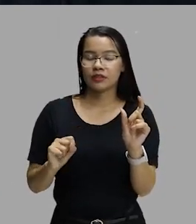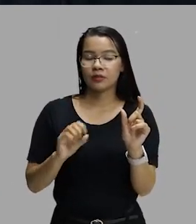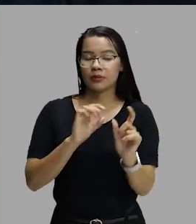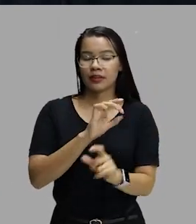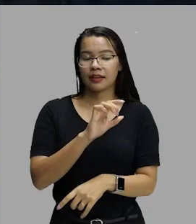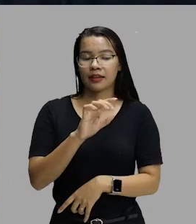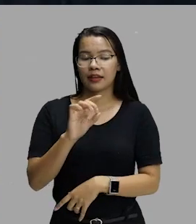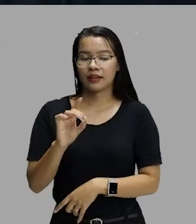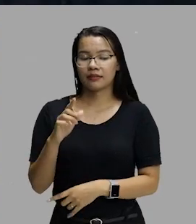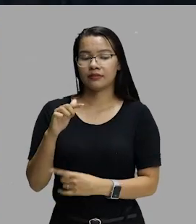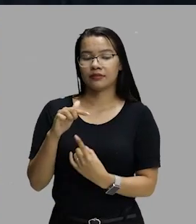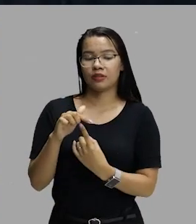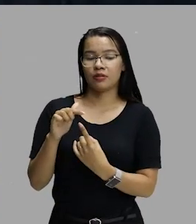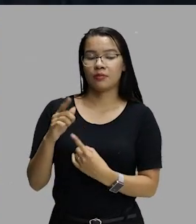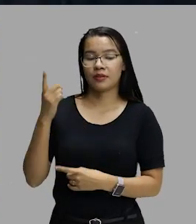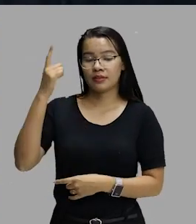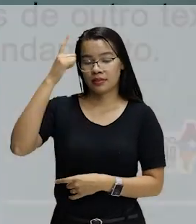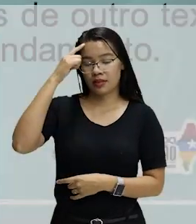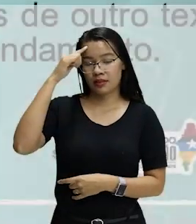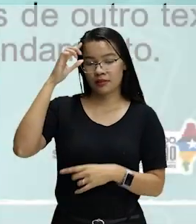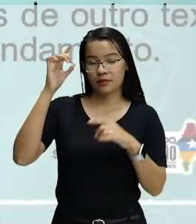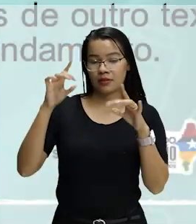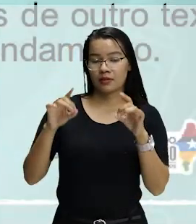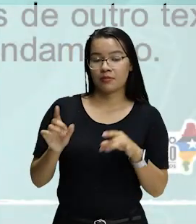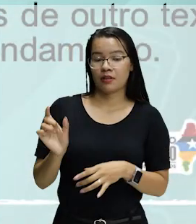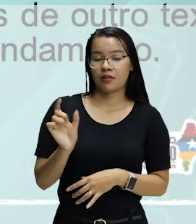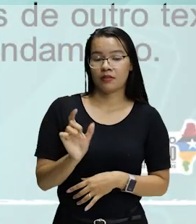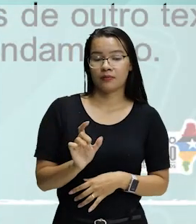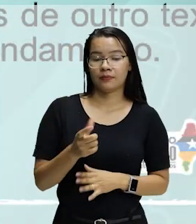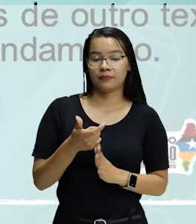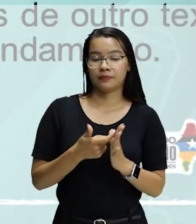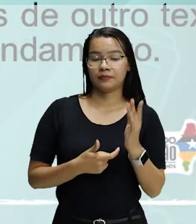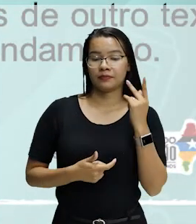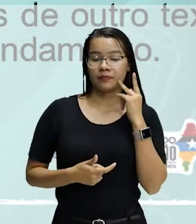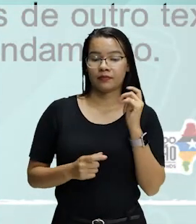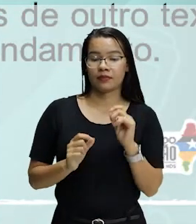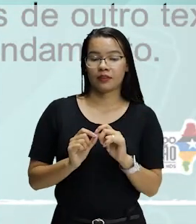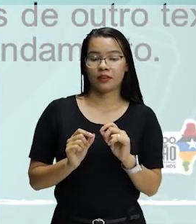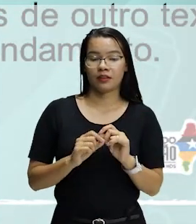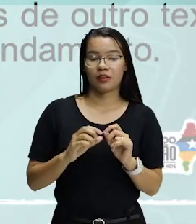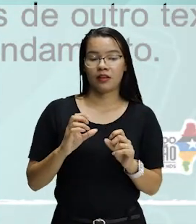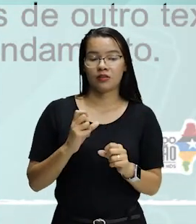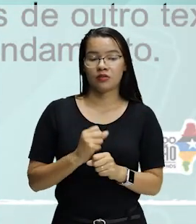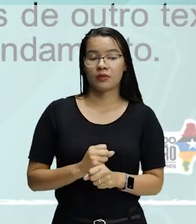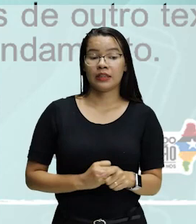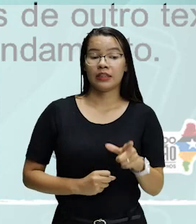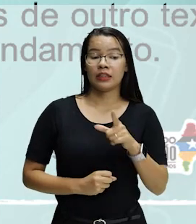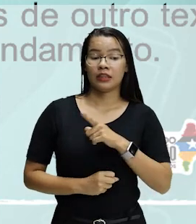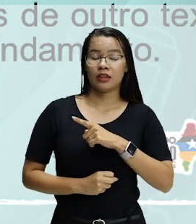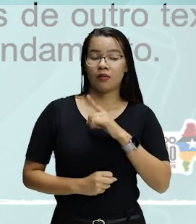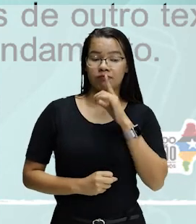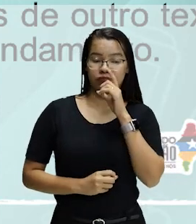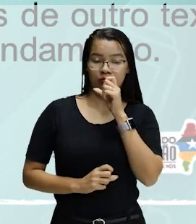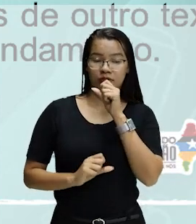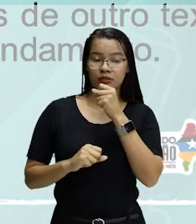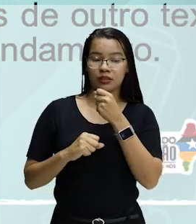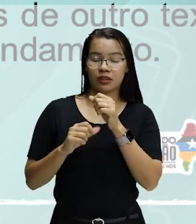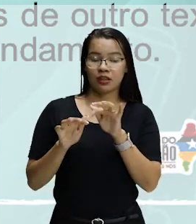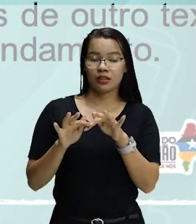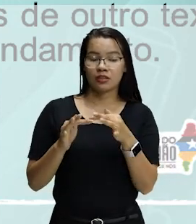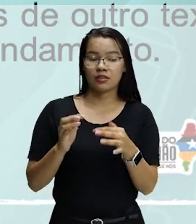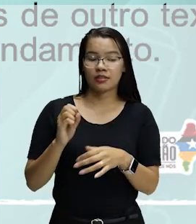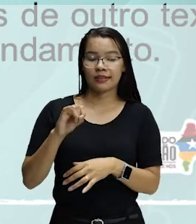texto para fazer o resumo. Tenha o poder da síntese. O que é síntese? É um tipo de